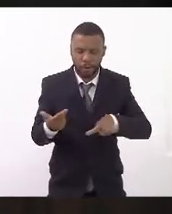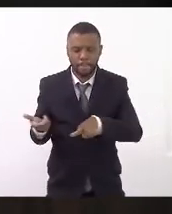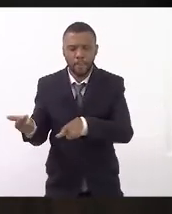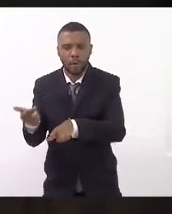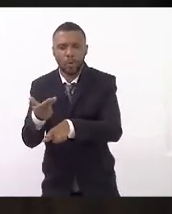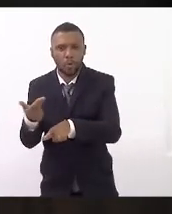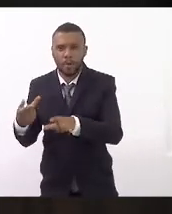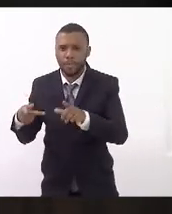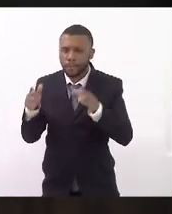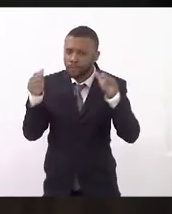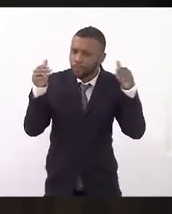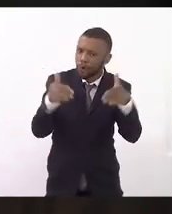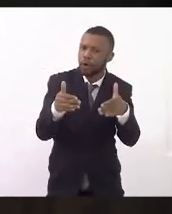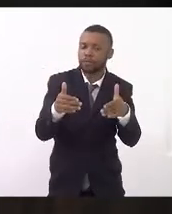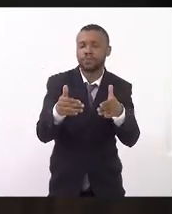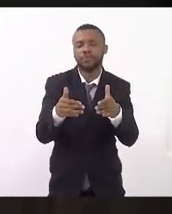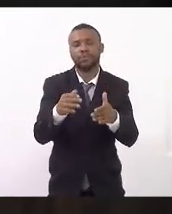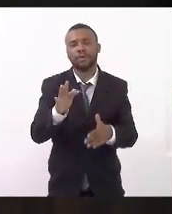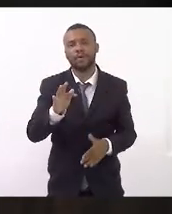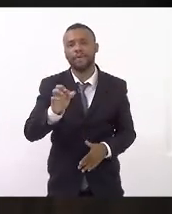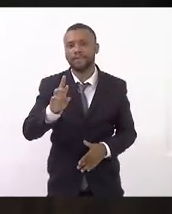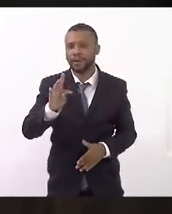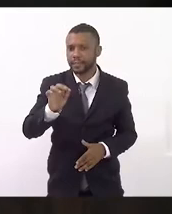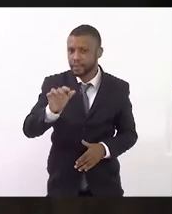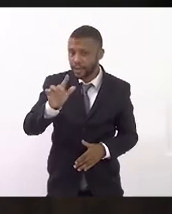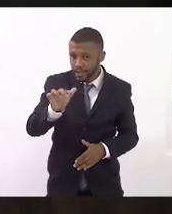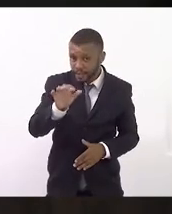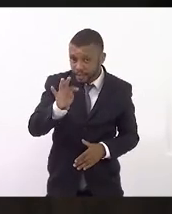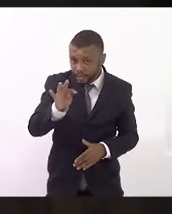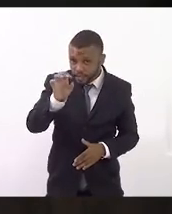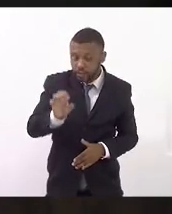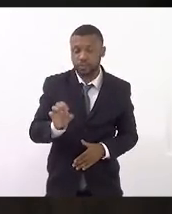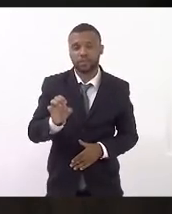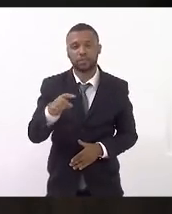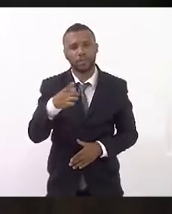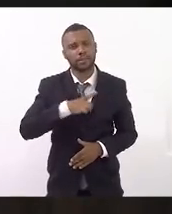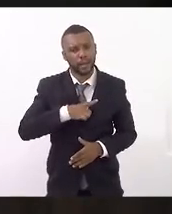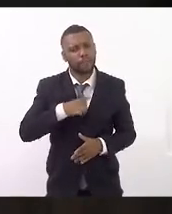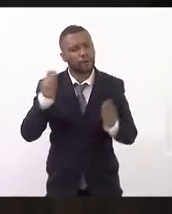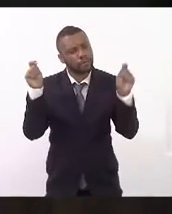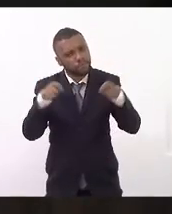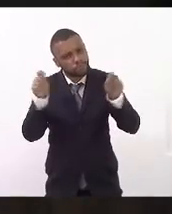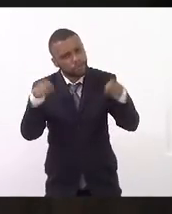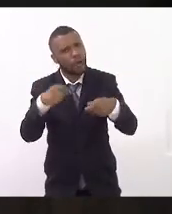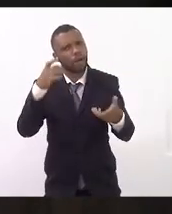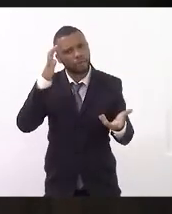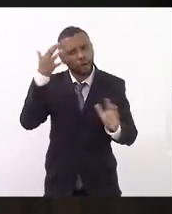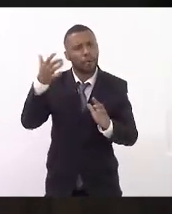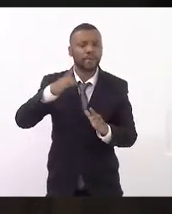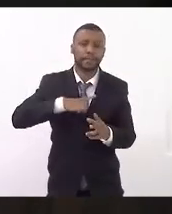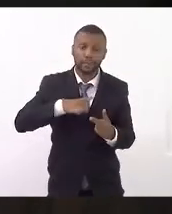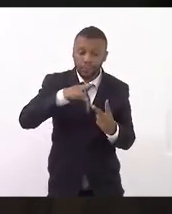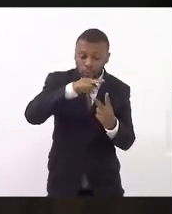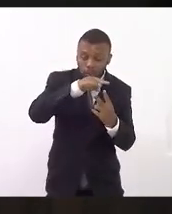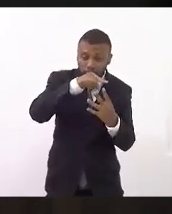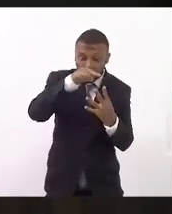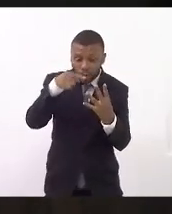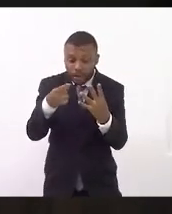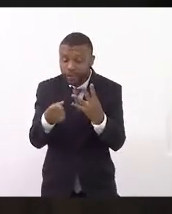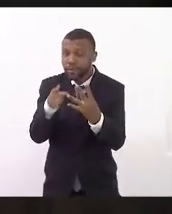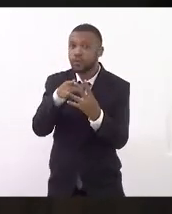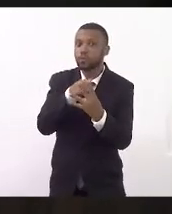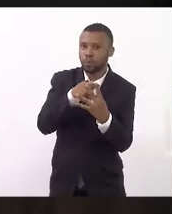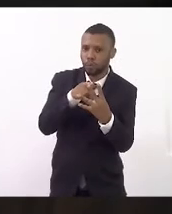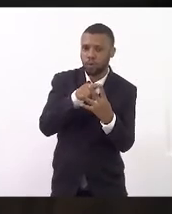nacional que prevê quatro plantas de fertilizantes. Nós temos todas as condições para termos duas das quatro aqui, uma no Porto do